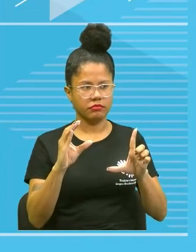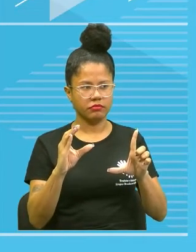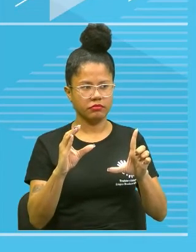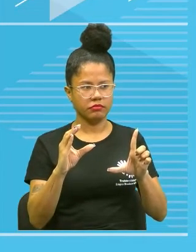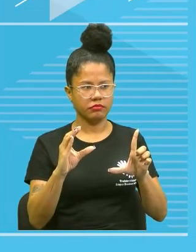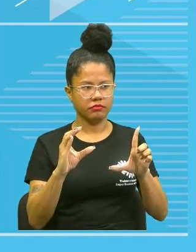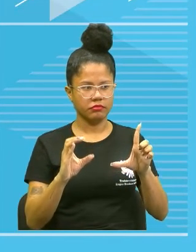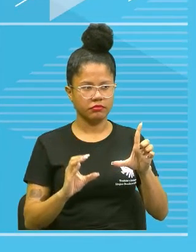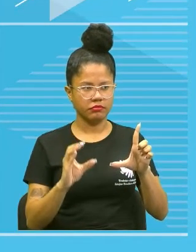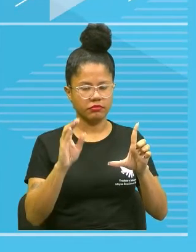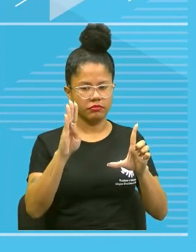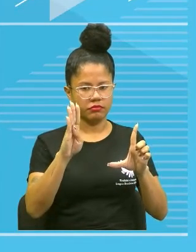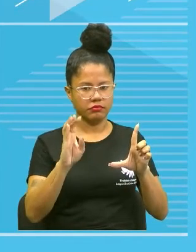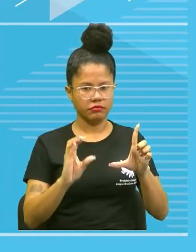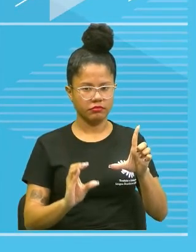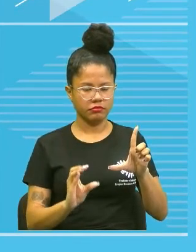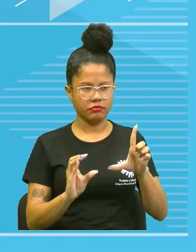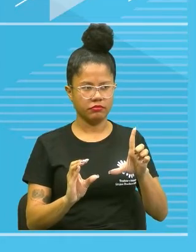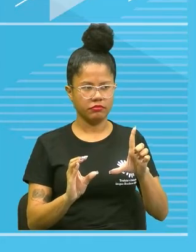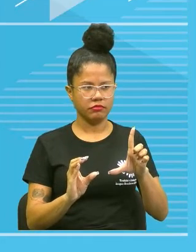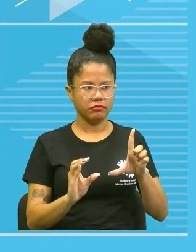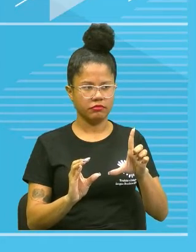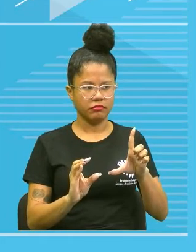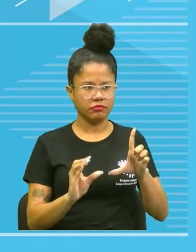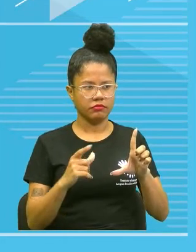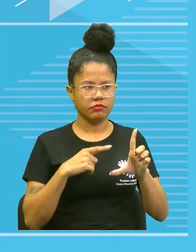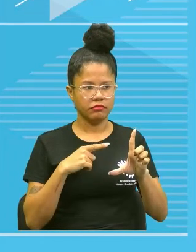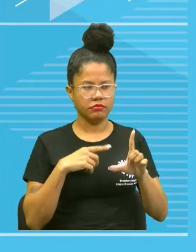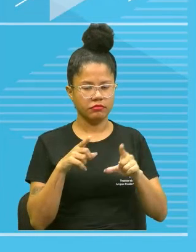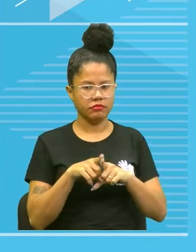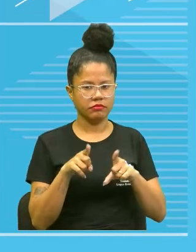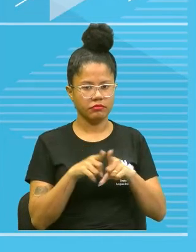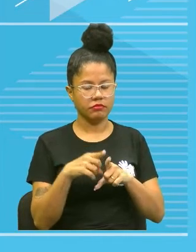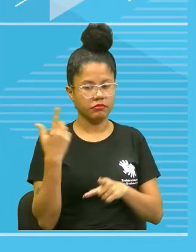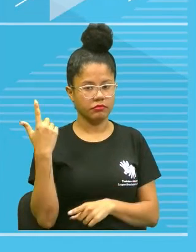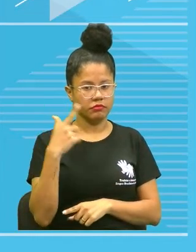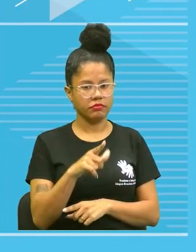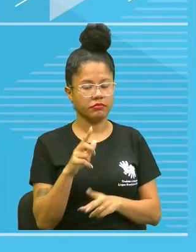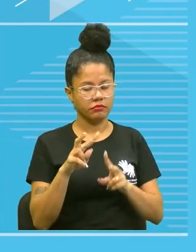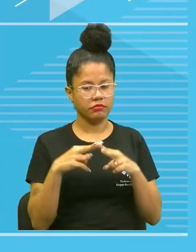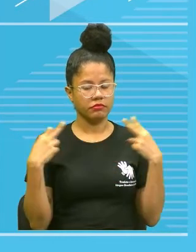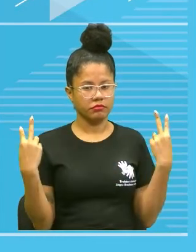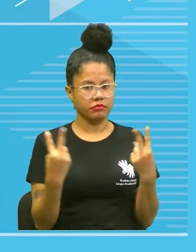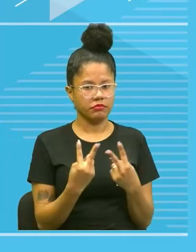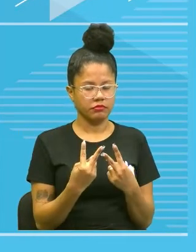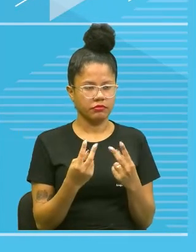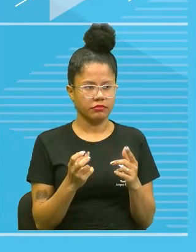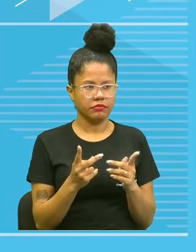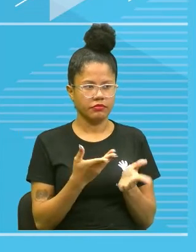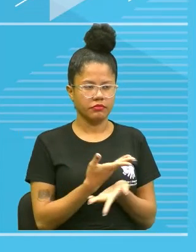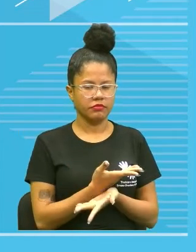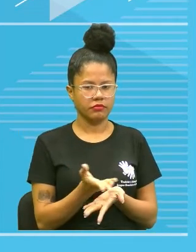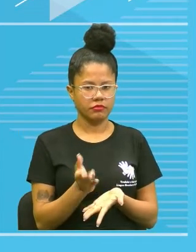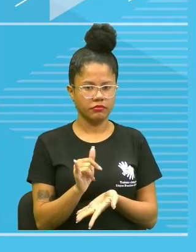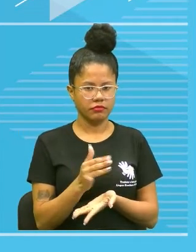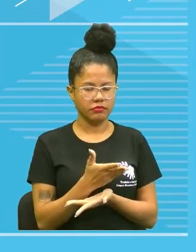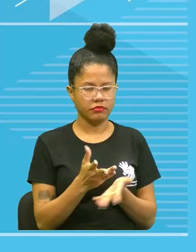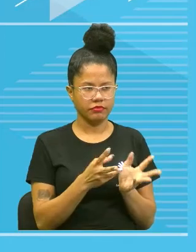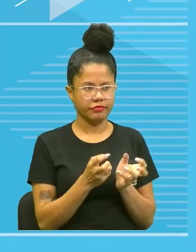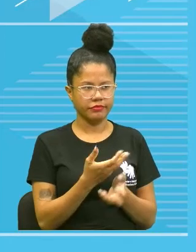expansão adiabática. Percebam que eu também tenho um ganho de volume do ponto B para o ponto C. Se você marcar no